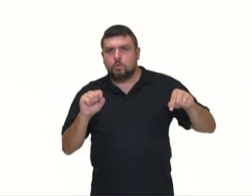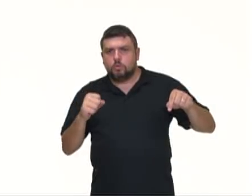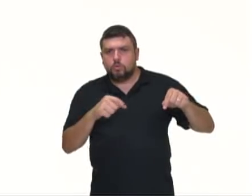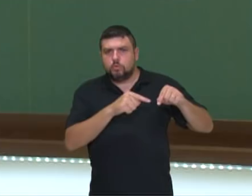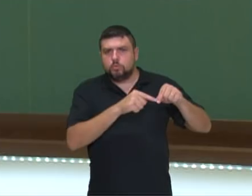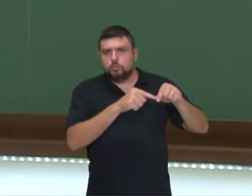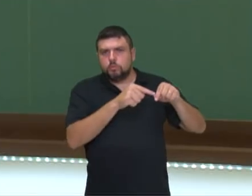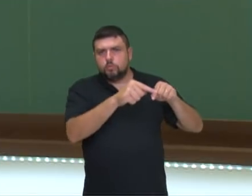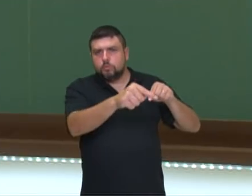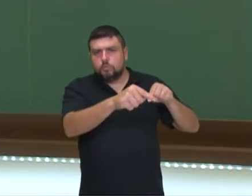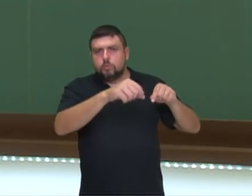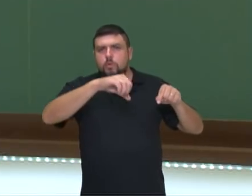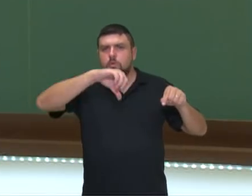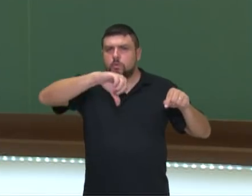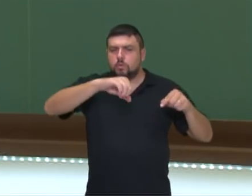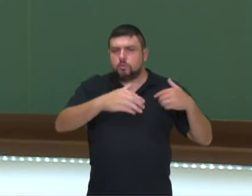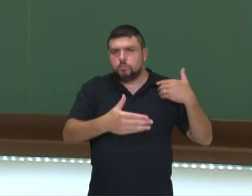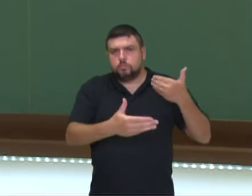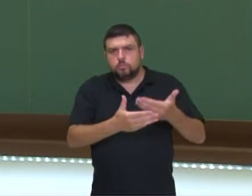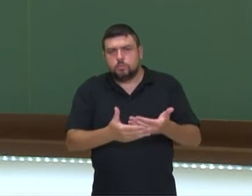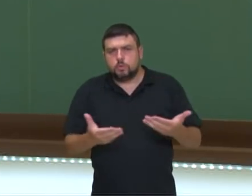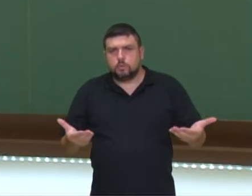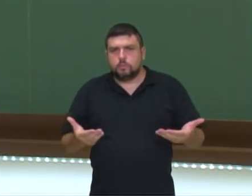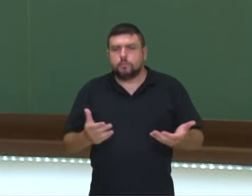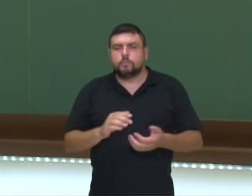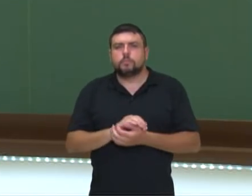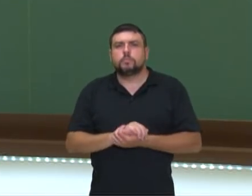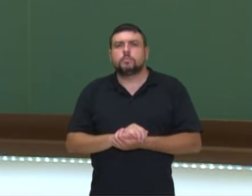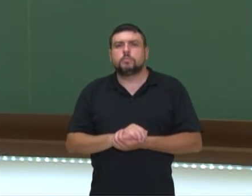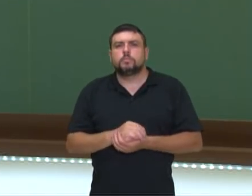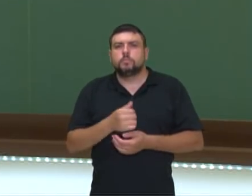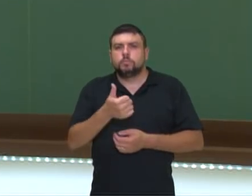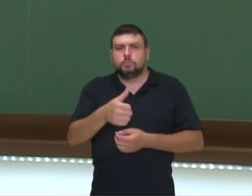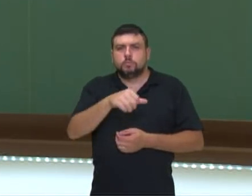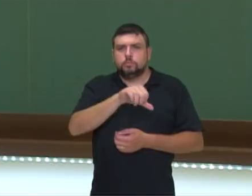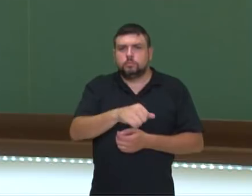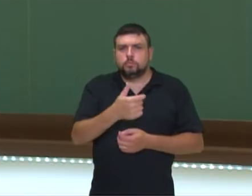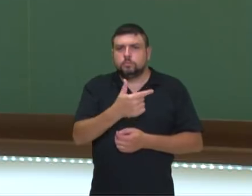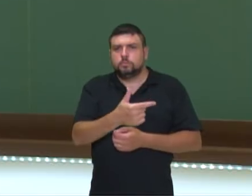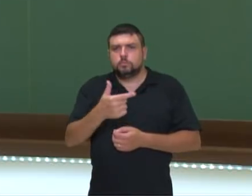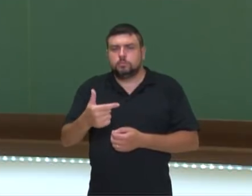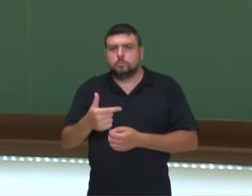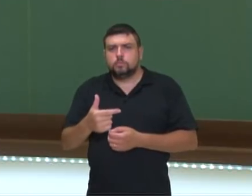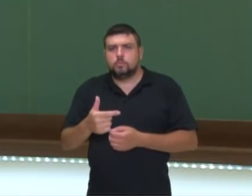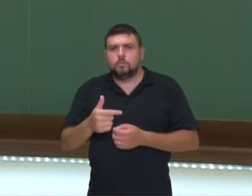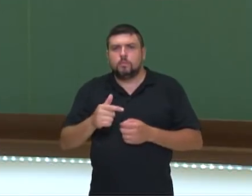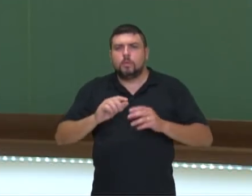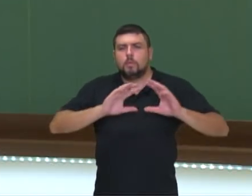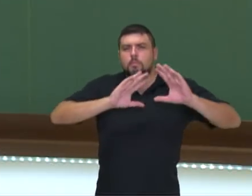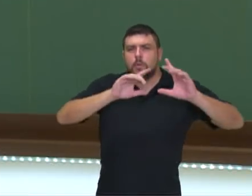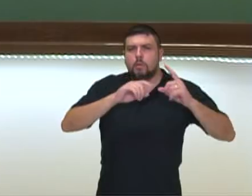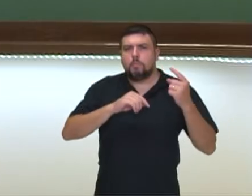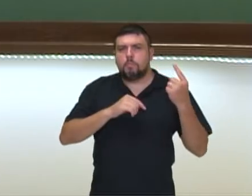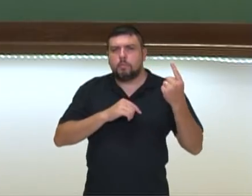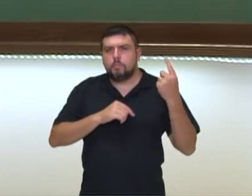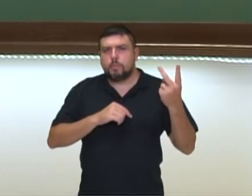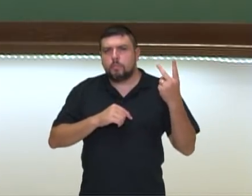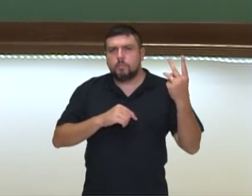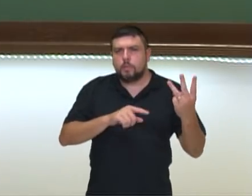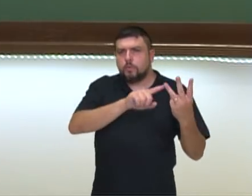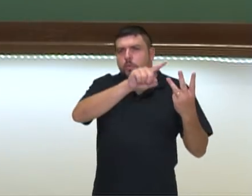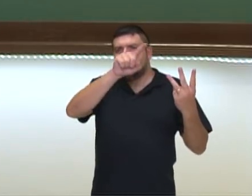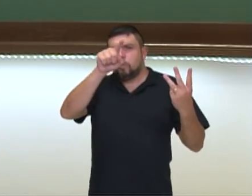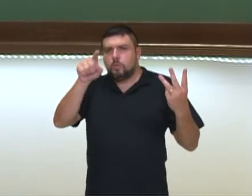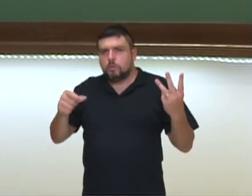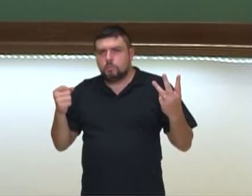as dimensões até hoje. Em 1922, os 3 toques por equipe foram regulamentados, ou seja,